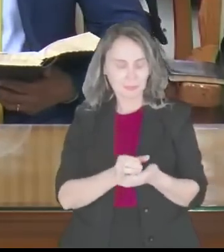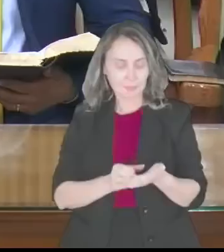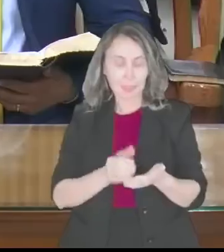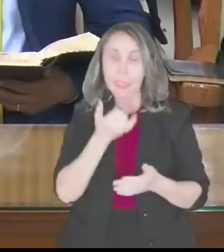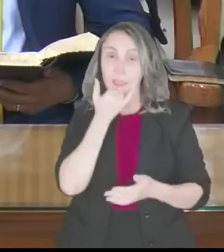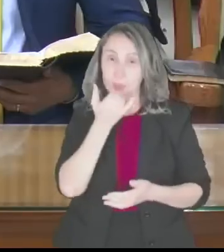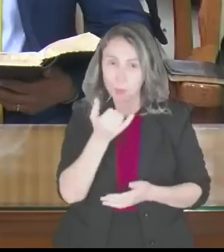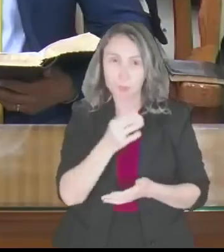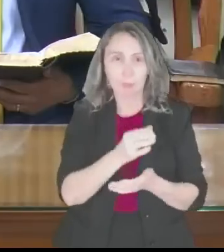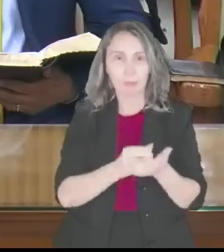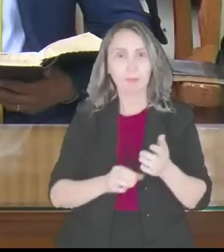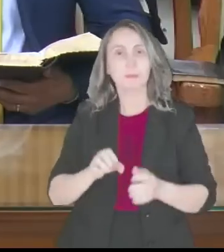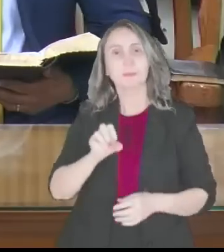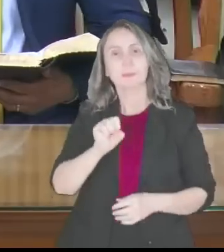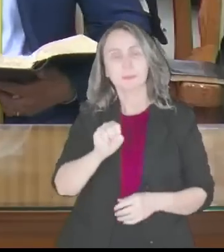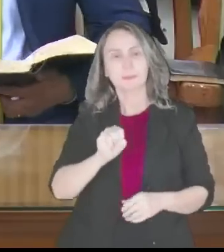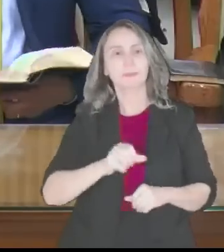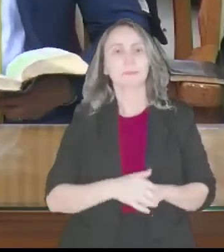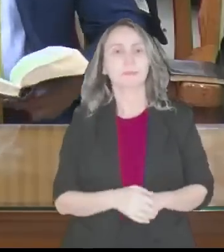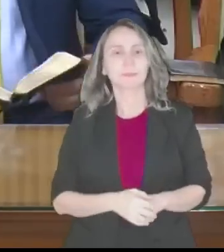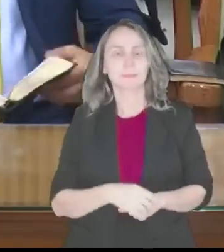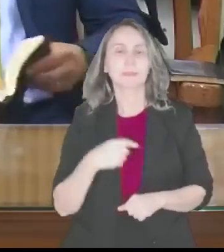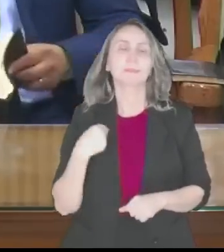Nós aprendemos que